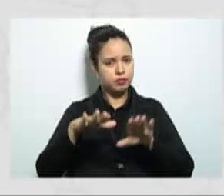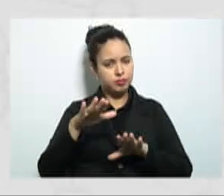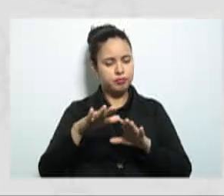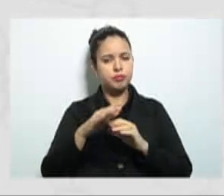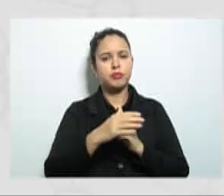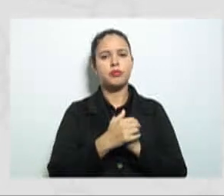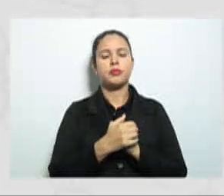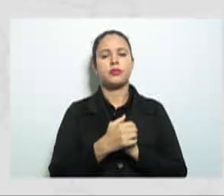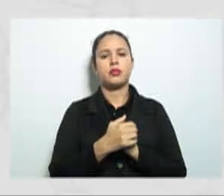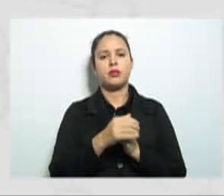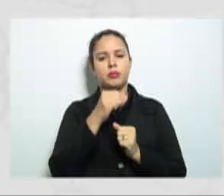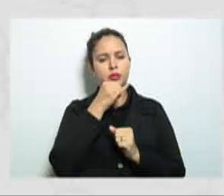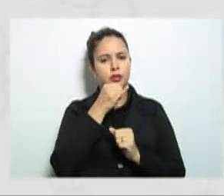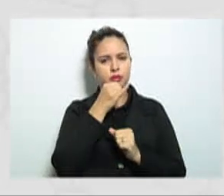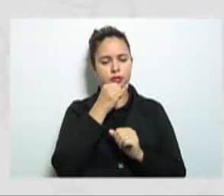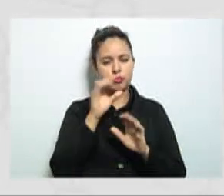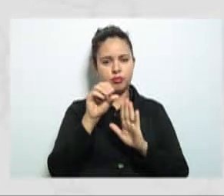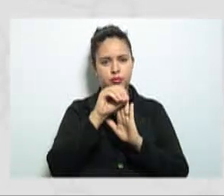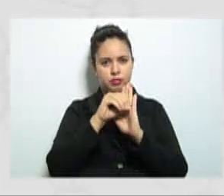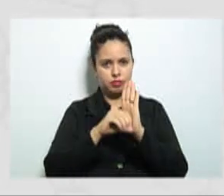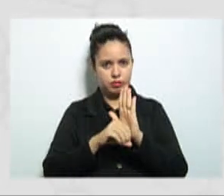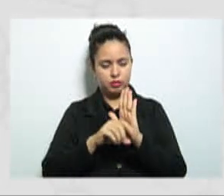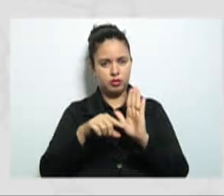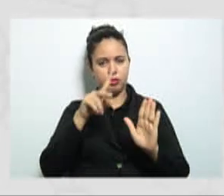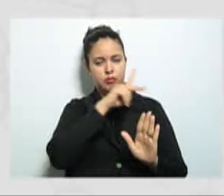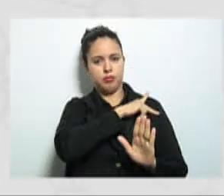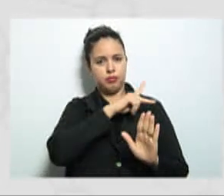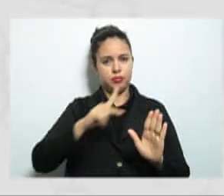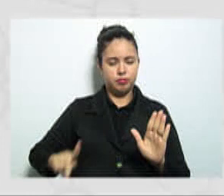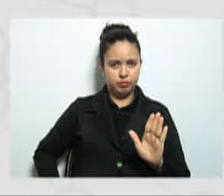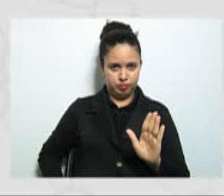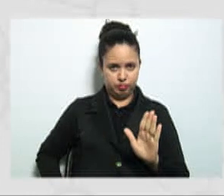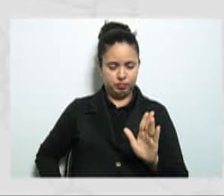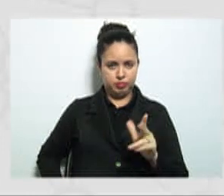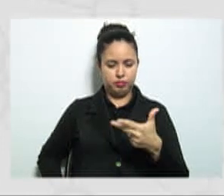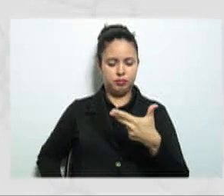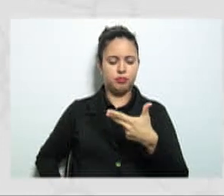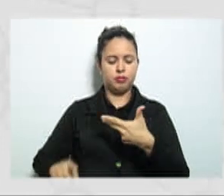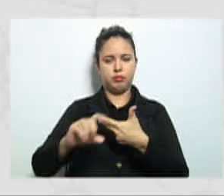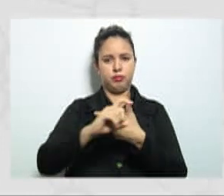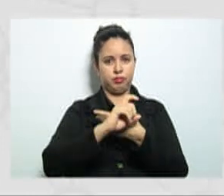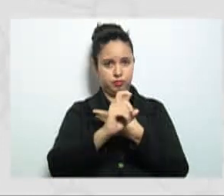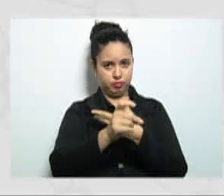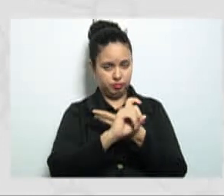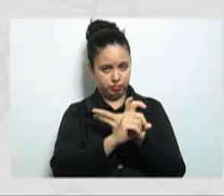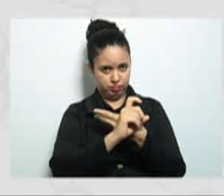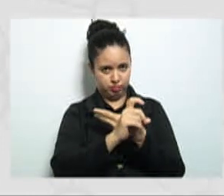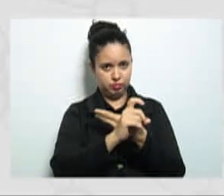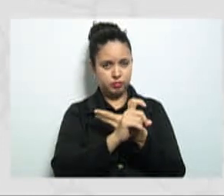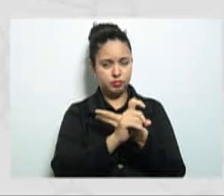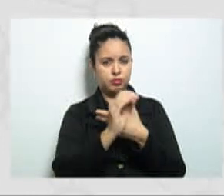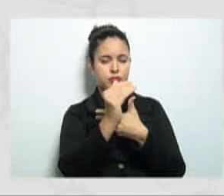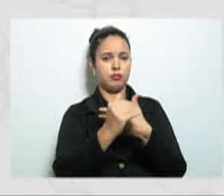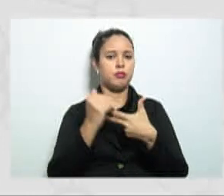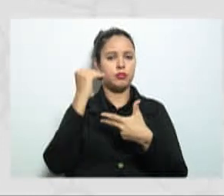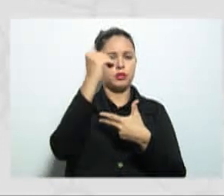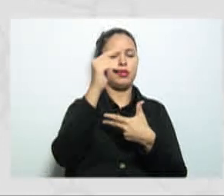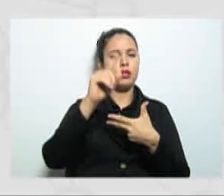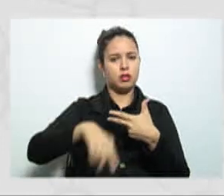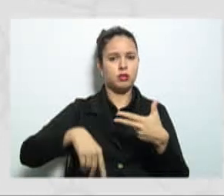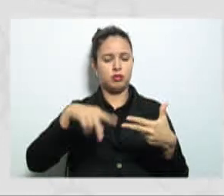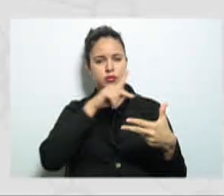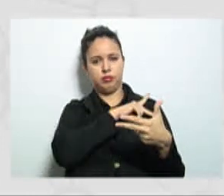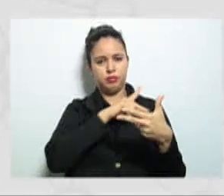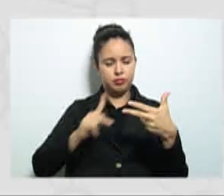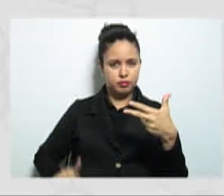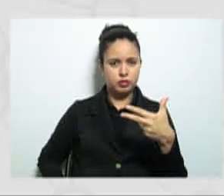o presidente do Poder Executivo. Quem é o presidente do Poder Executivo? O presidente da República. Ou